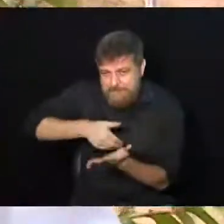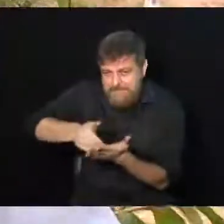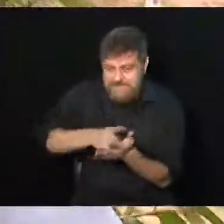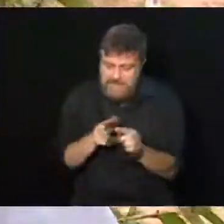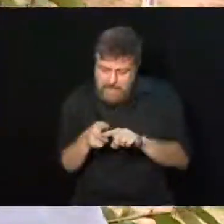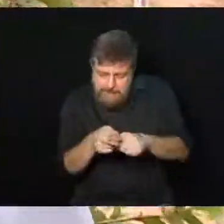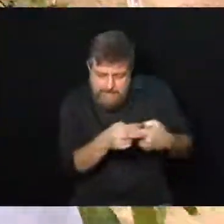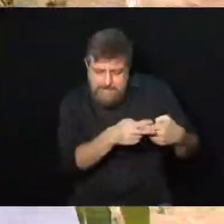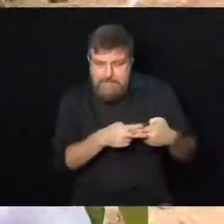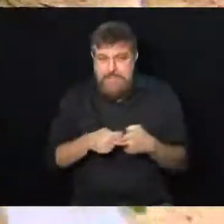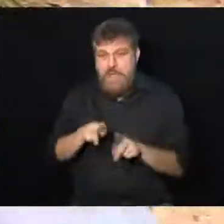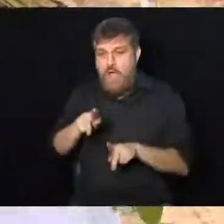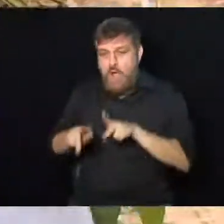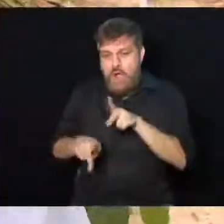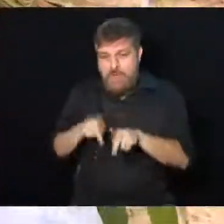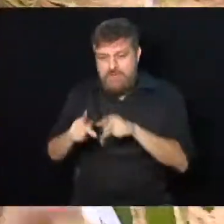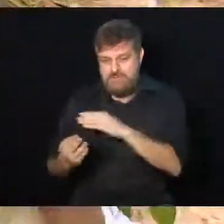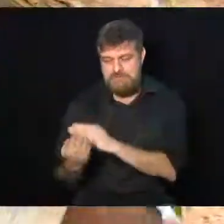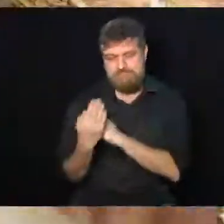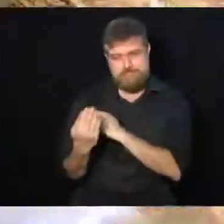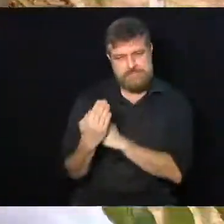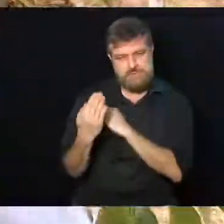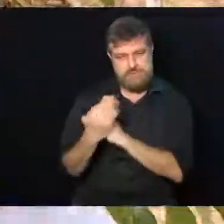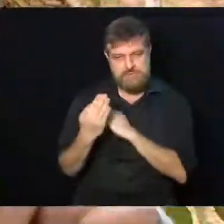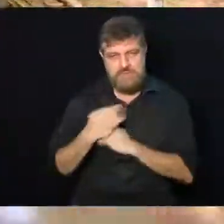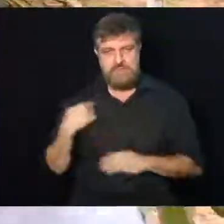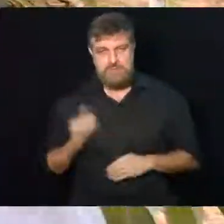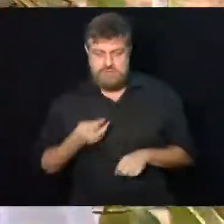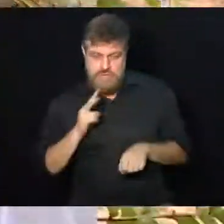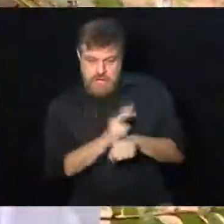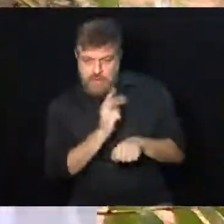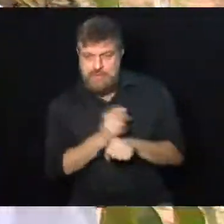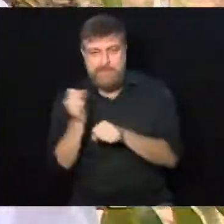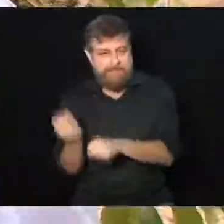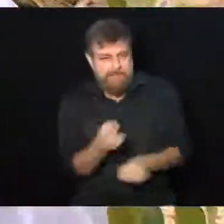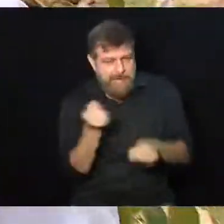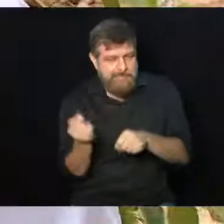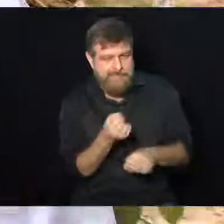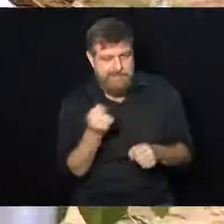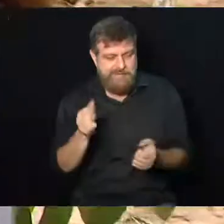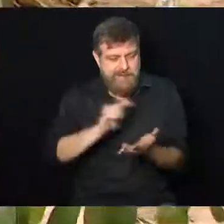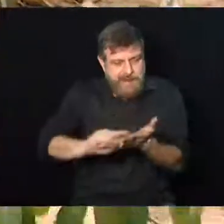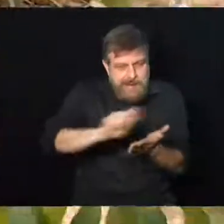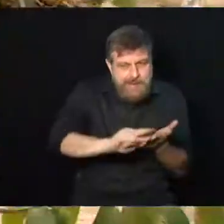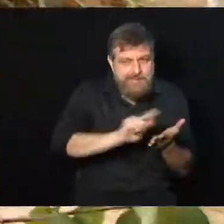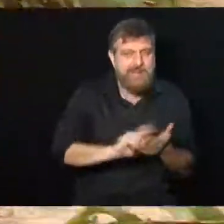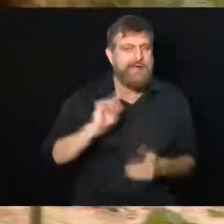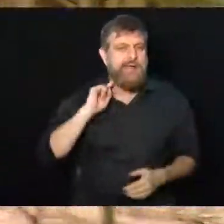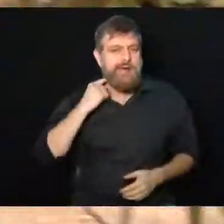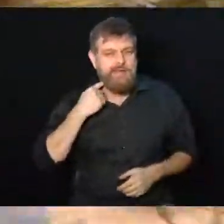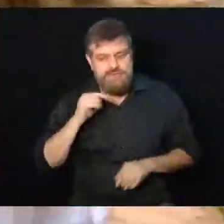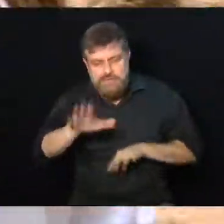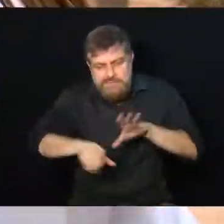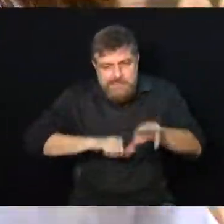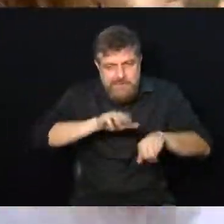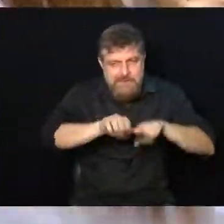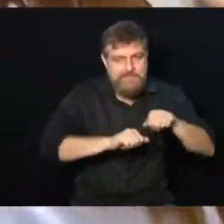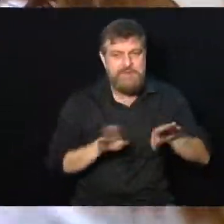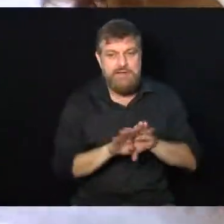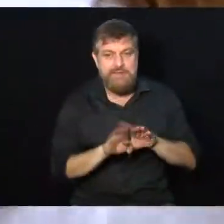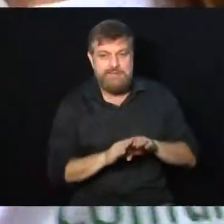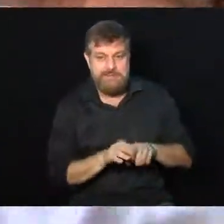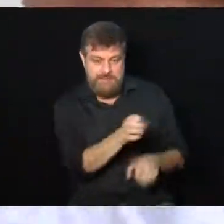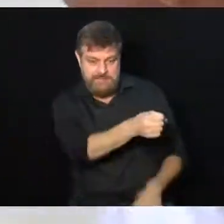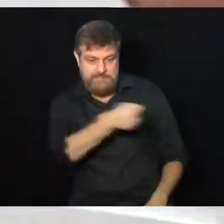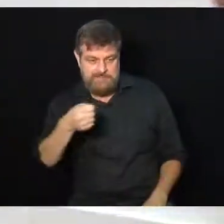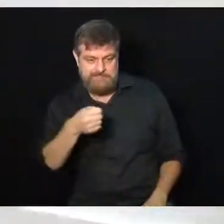a população em geral tem nos ajudado a conservar a limpeza, os lixos, conservar a livradeira também. Você